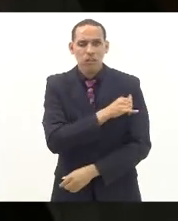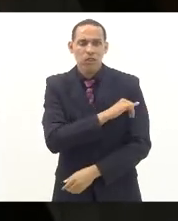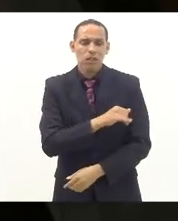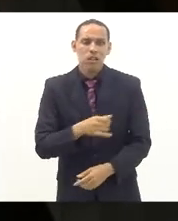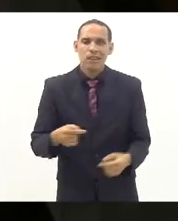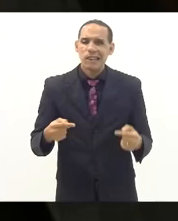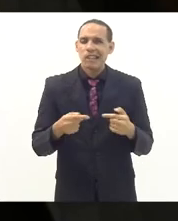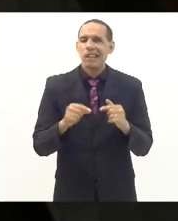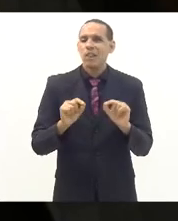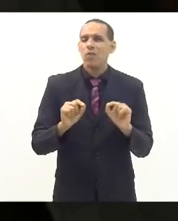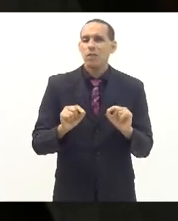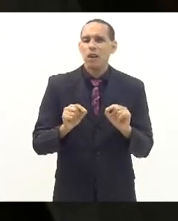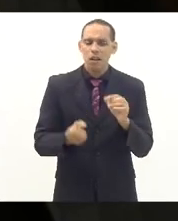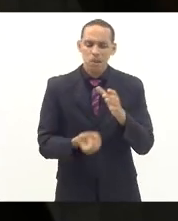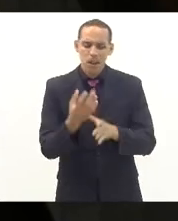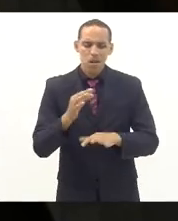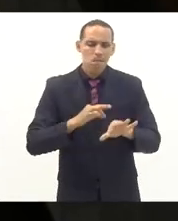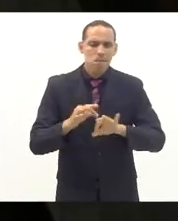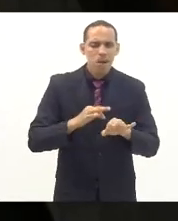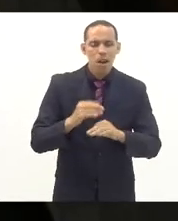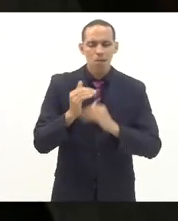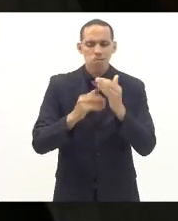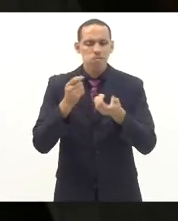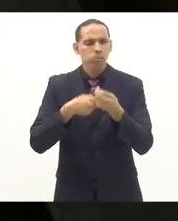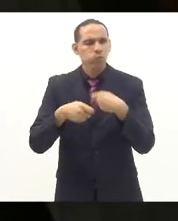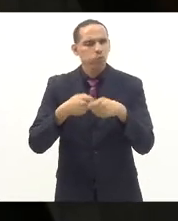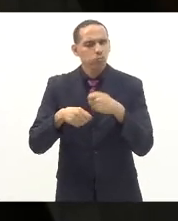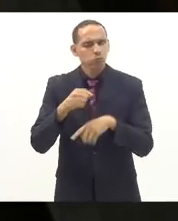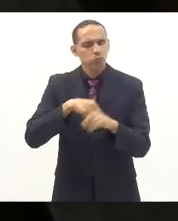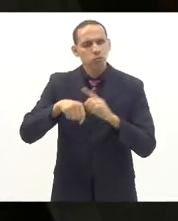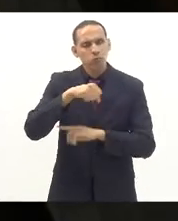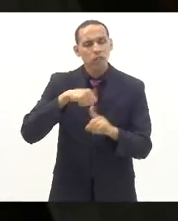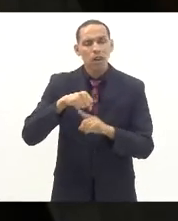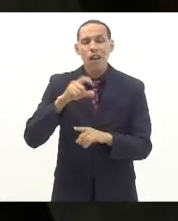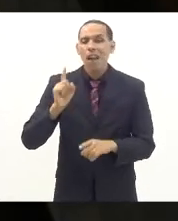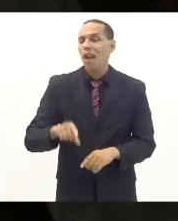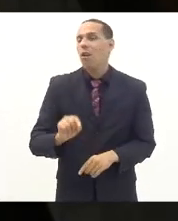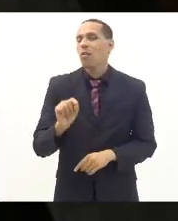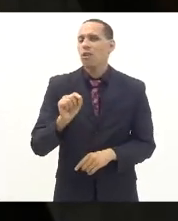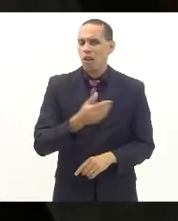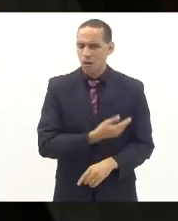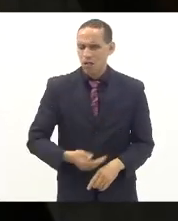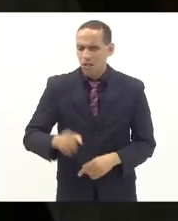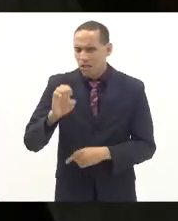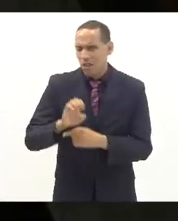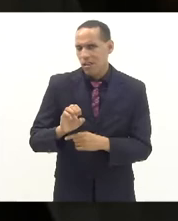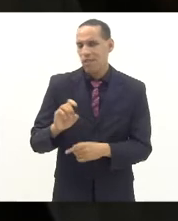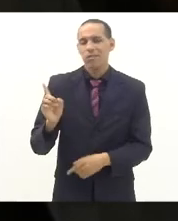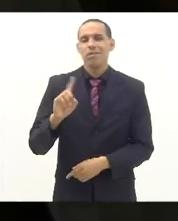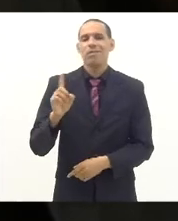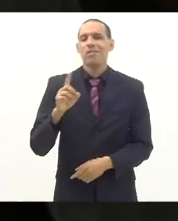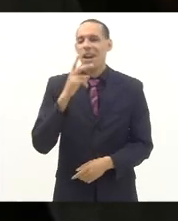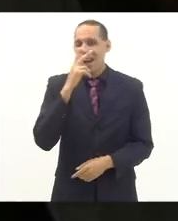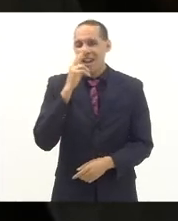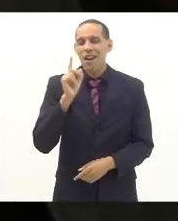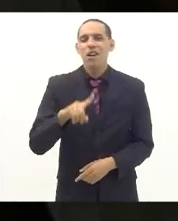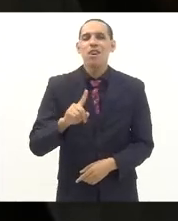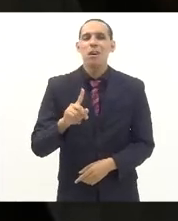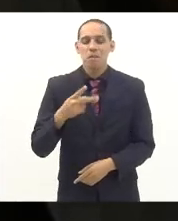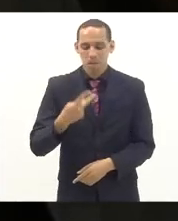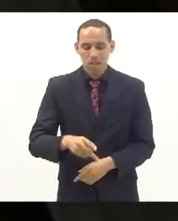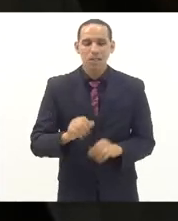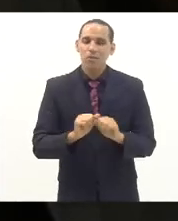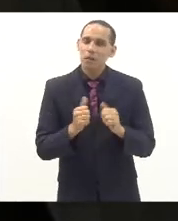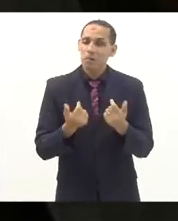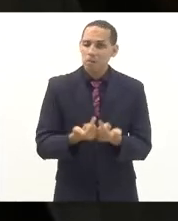sobre a construção de um plano de desenvolvimento econômico-social partem não do Governo do Estado partem da Assembleia Legislativa